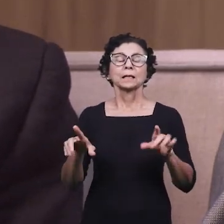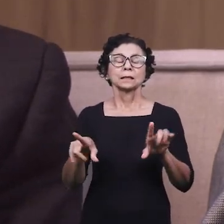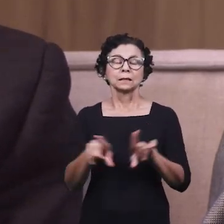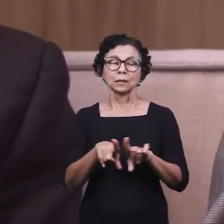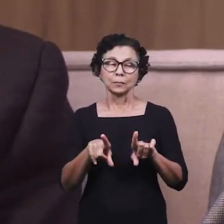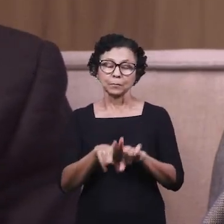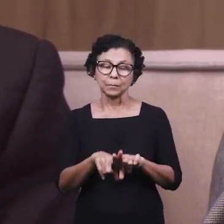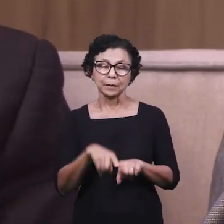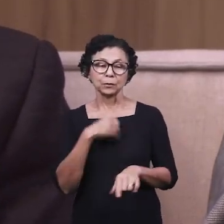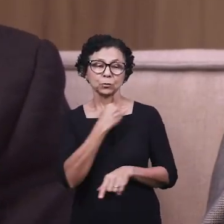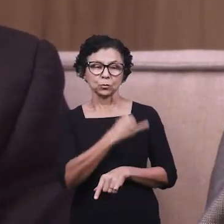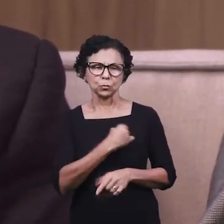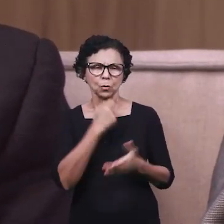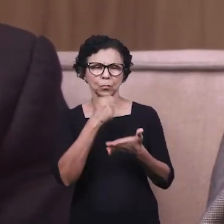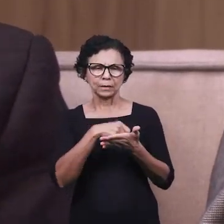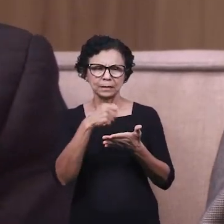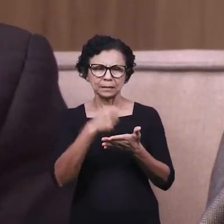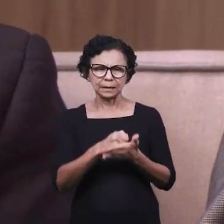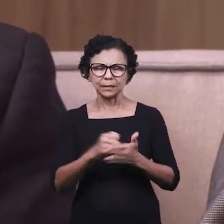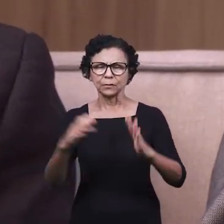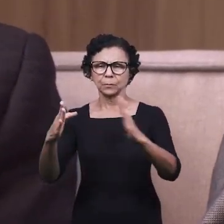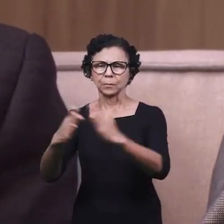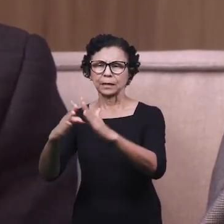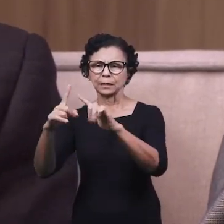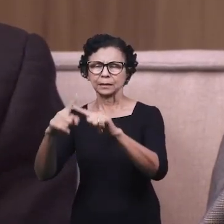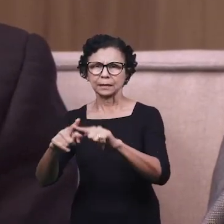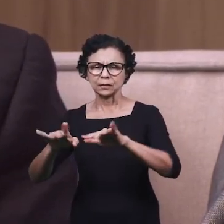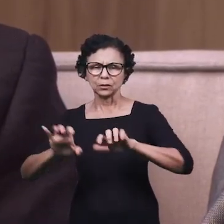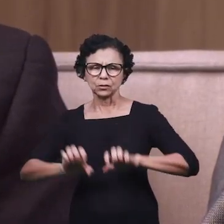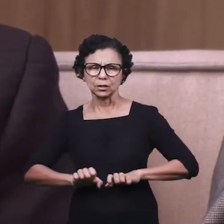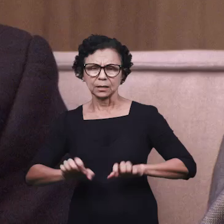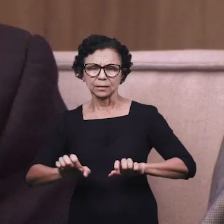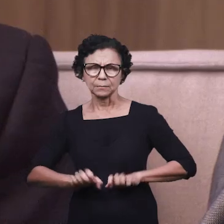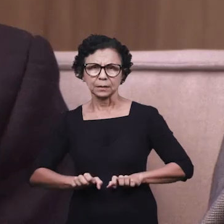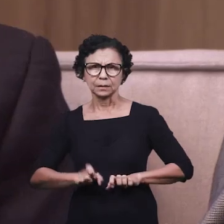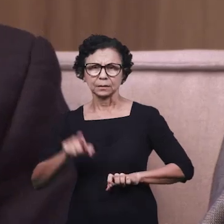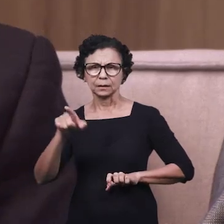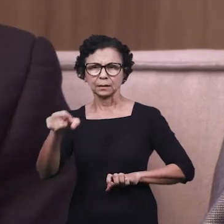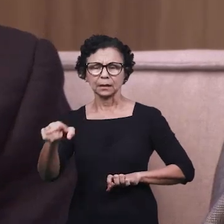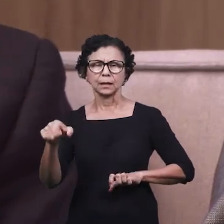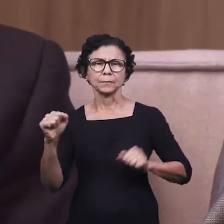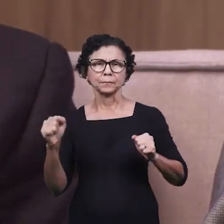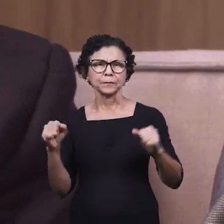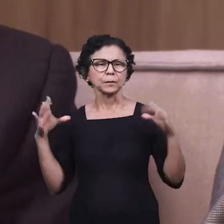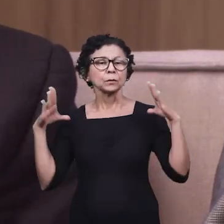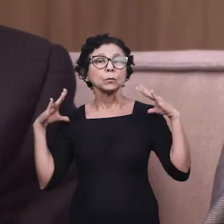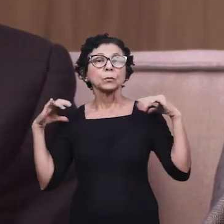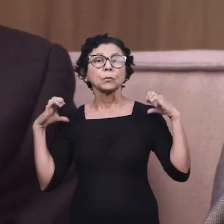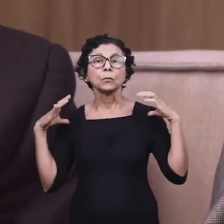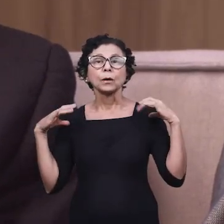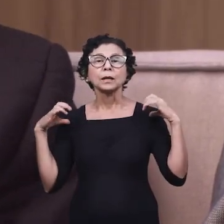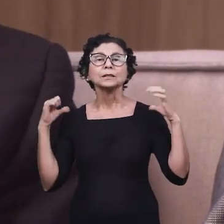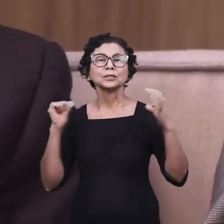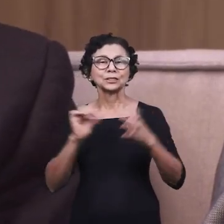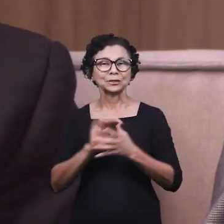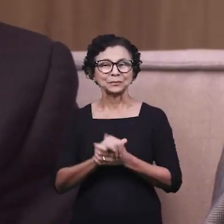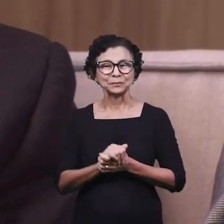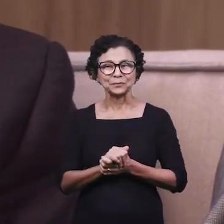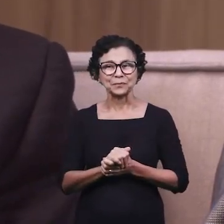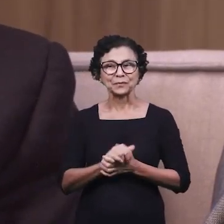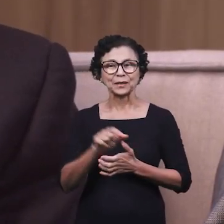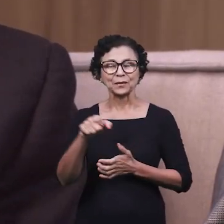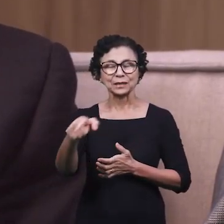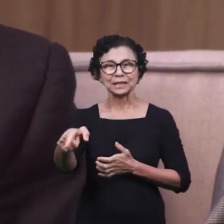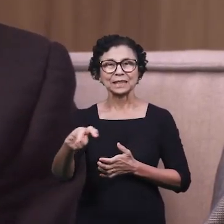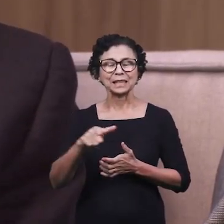em Esmirna, escreve, isto diz aquele que foi morto e ressuscitou. Então, o anjo ali, quer dizer, o mensageiro